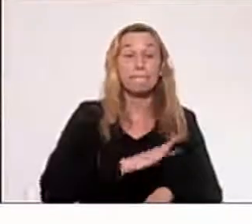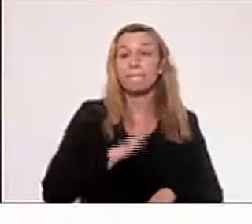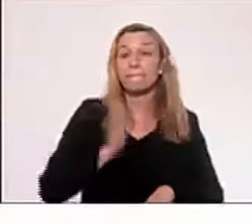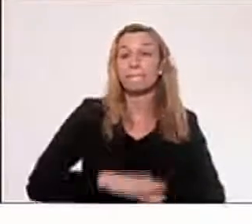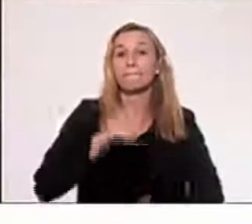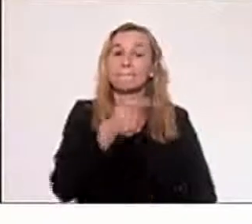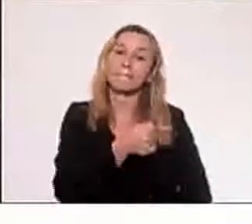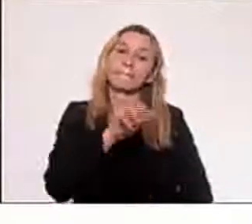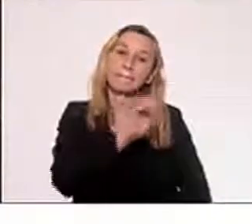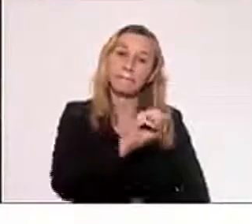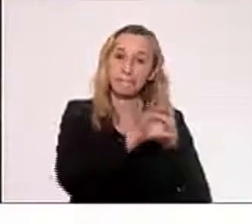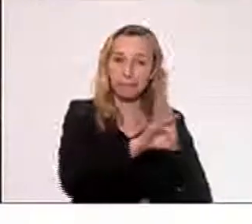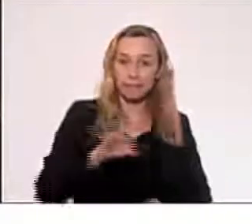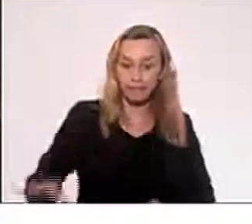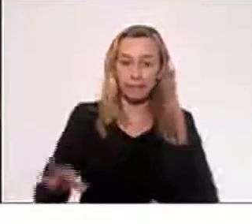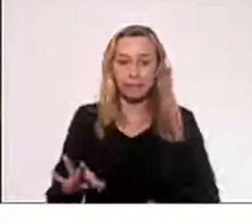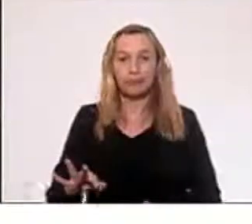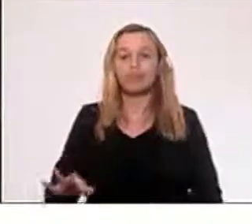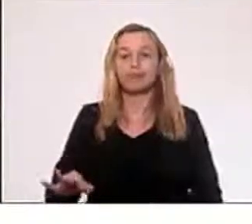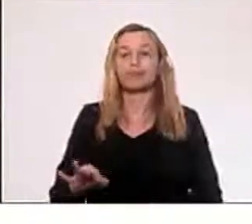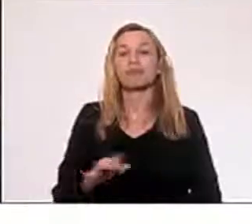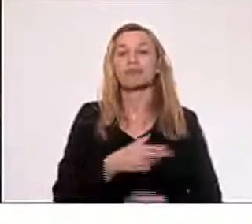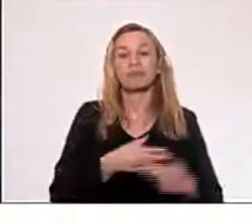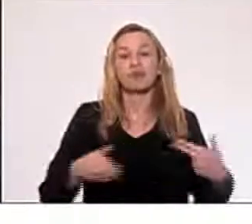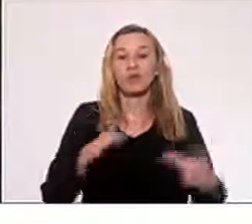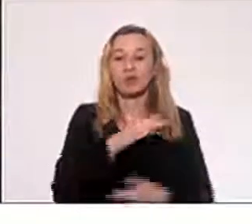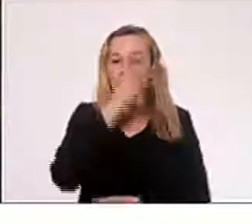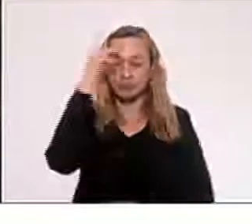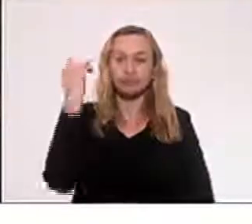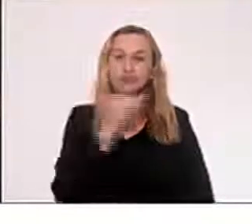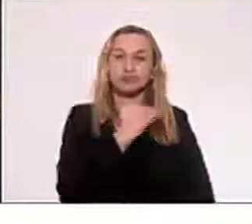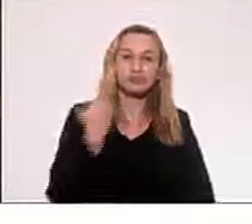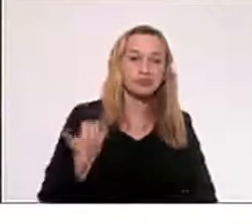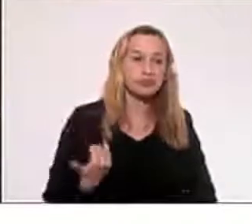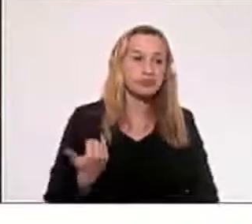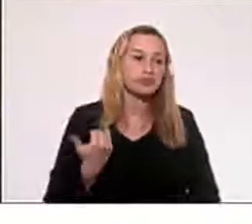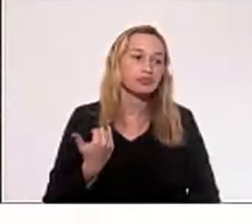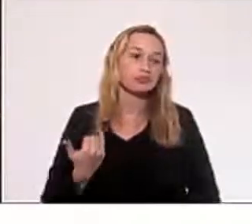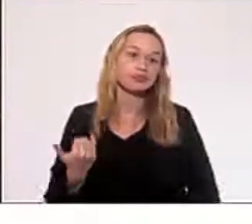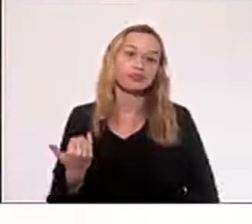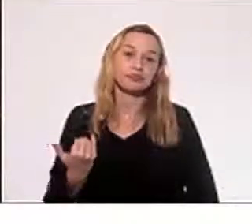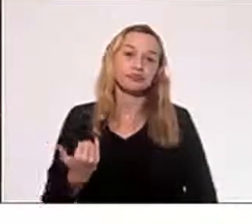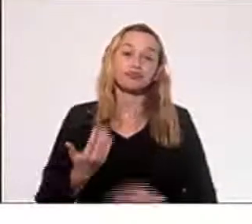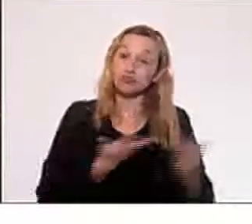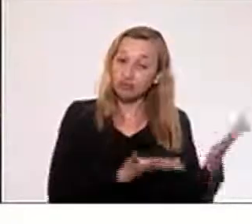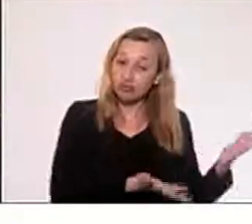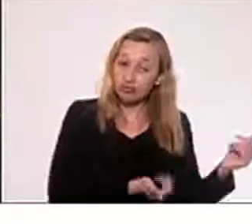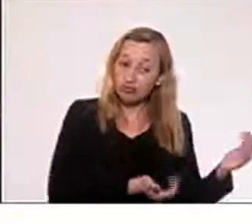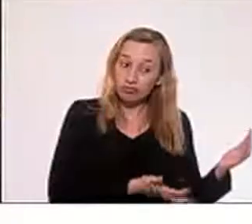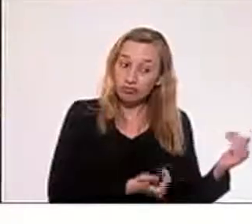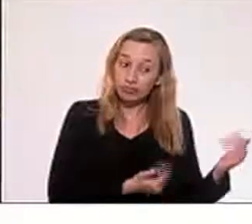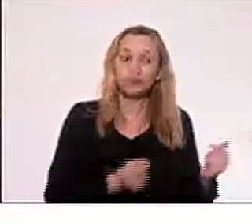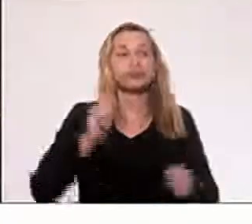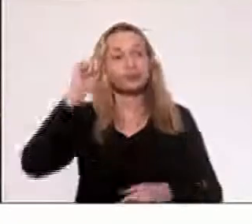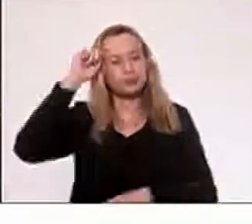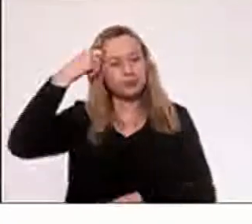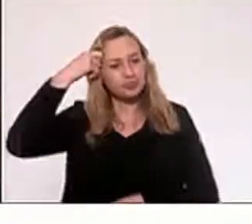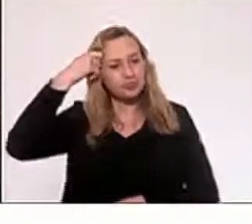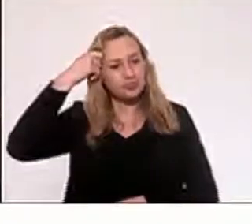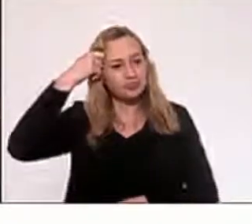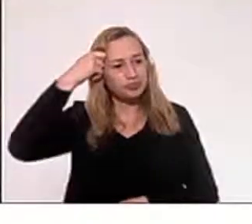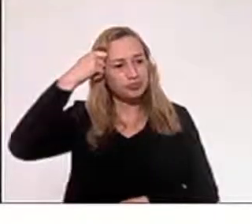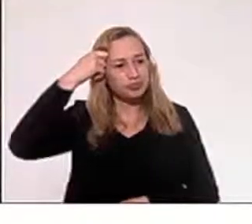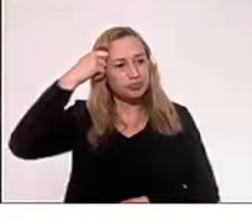de 70% dessas mortes envolvem necessariamente jovens, negros,